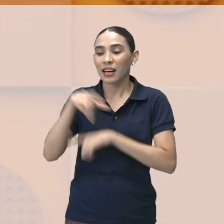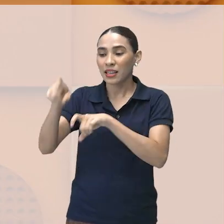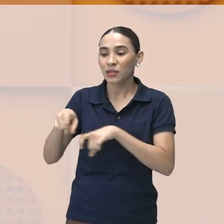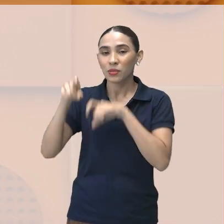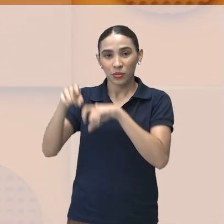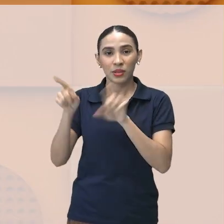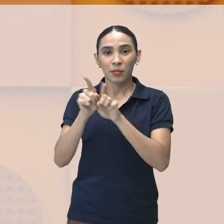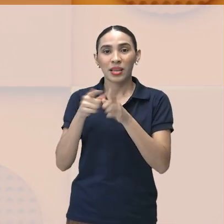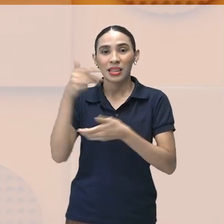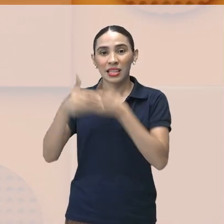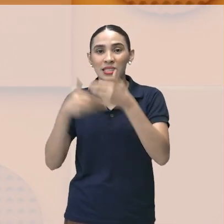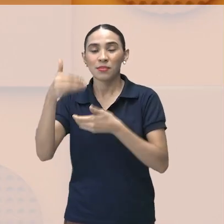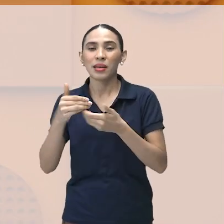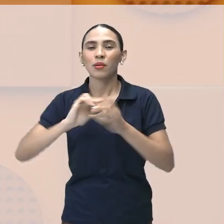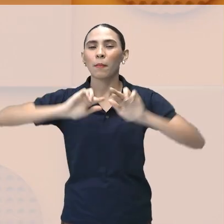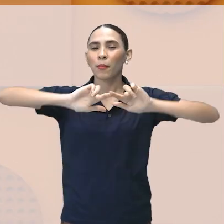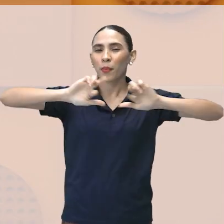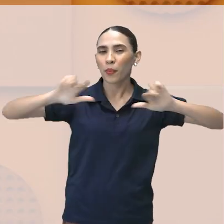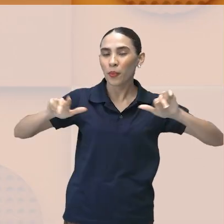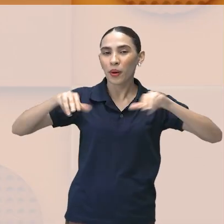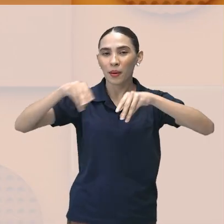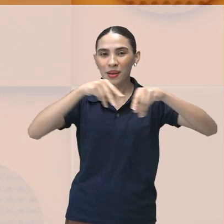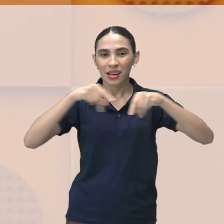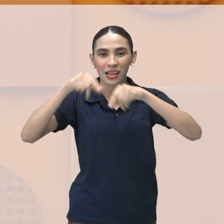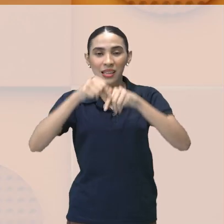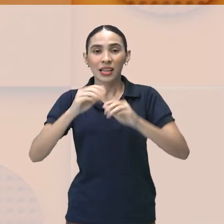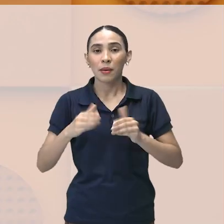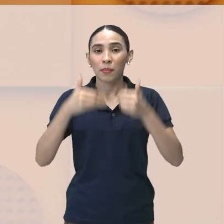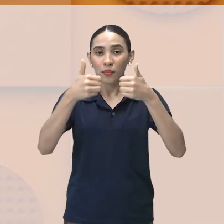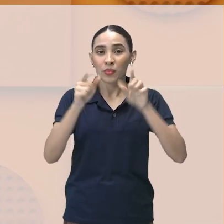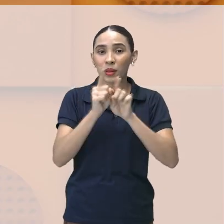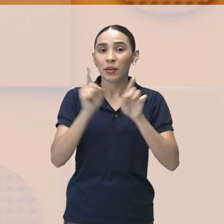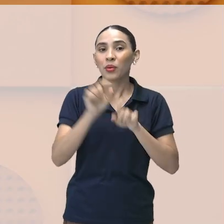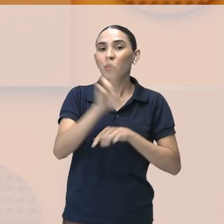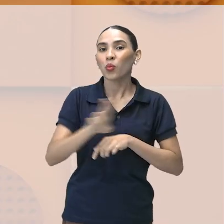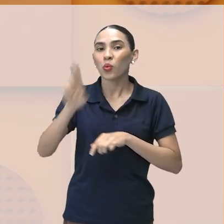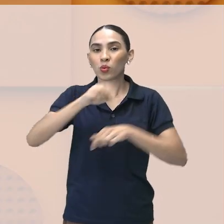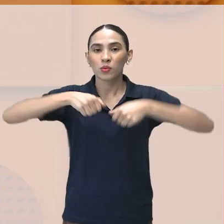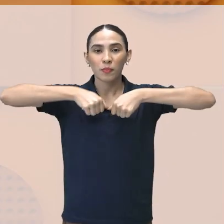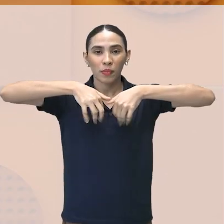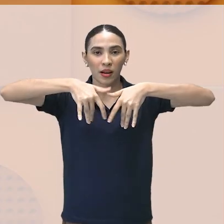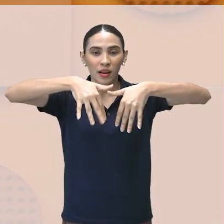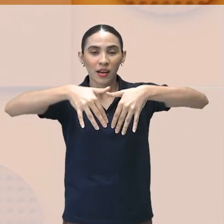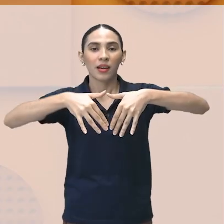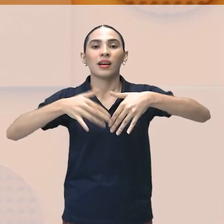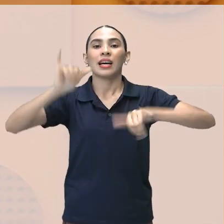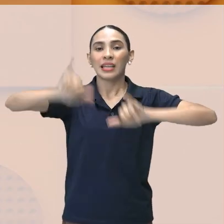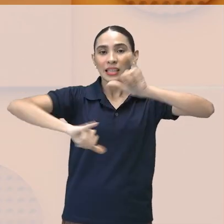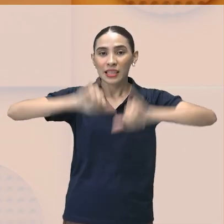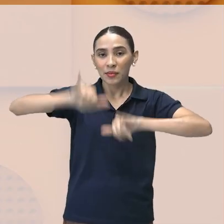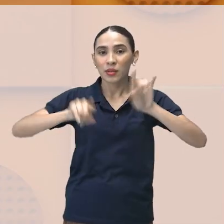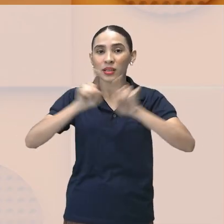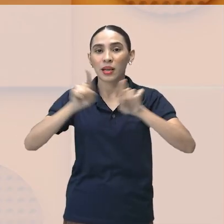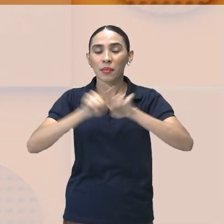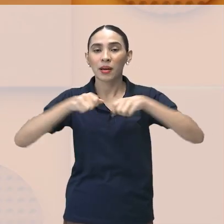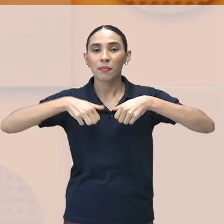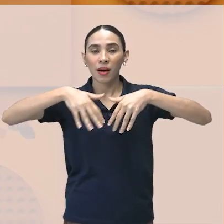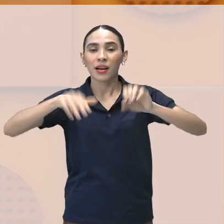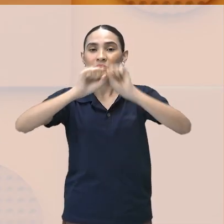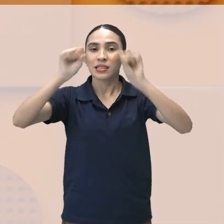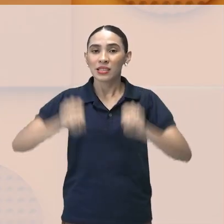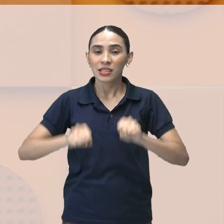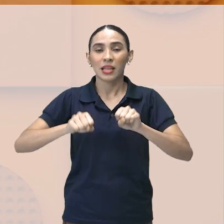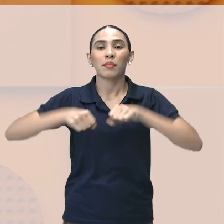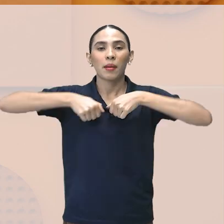Com o desenvolvimento de variedades de sementes de alto rendimento, o uso de fertilizantes químicos, pesticidas e sistemas de